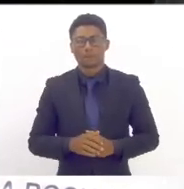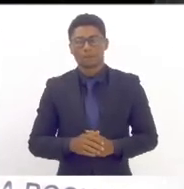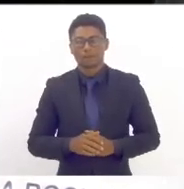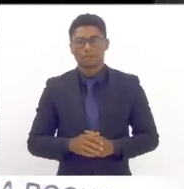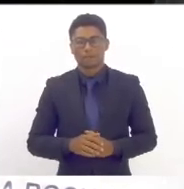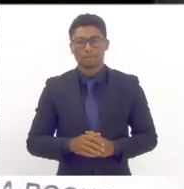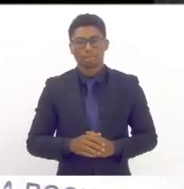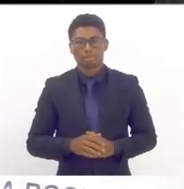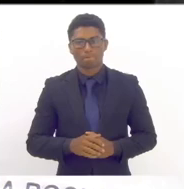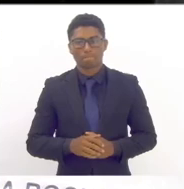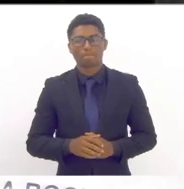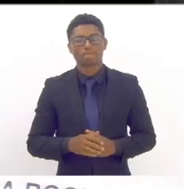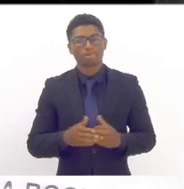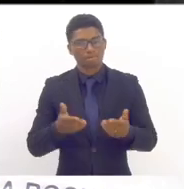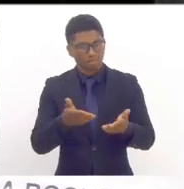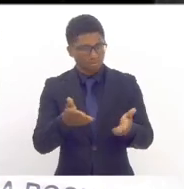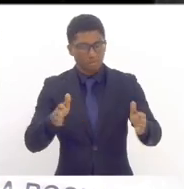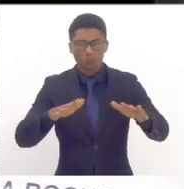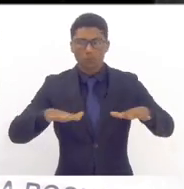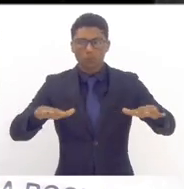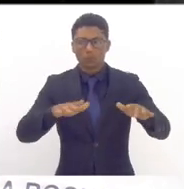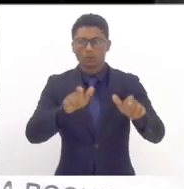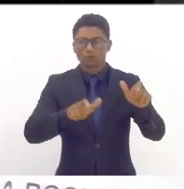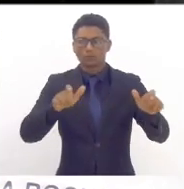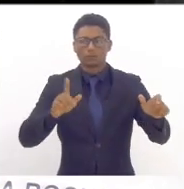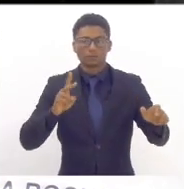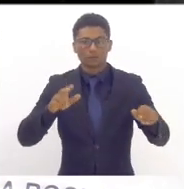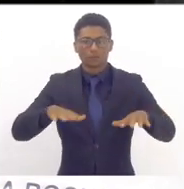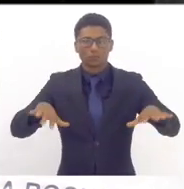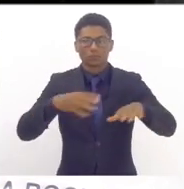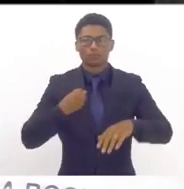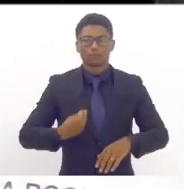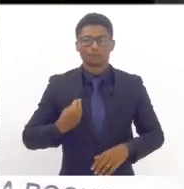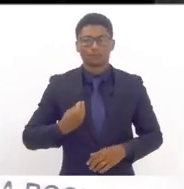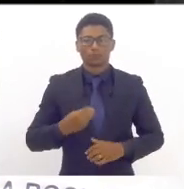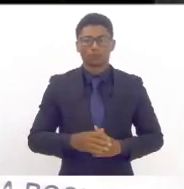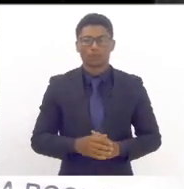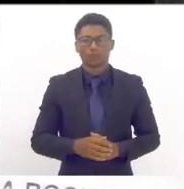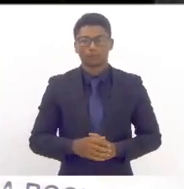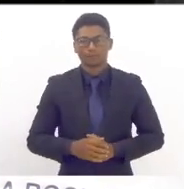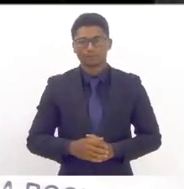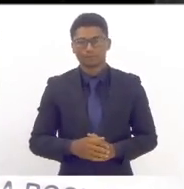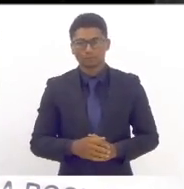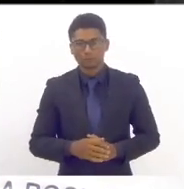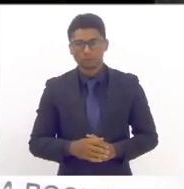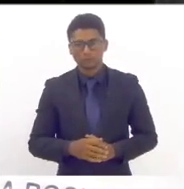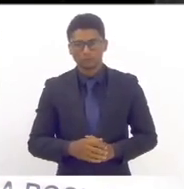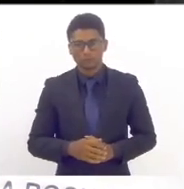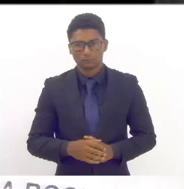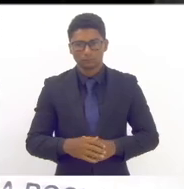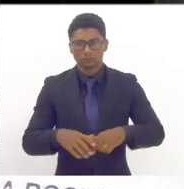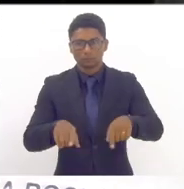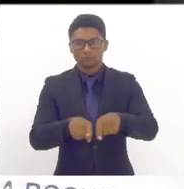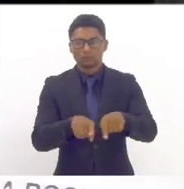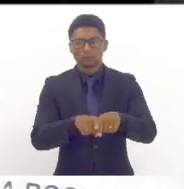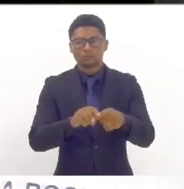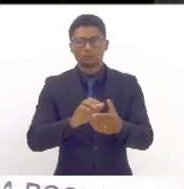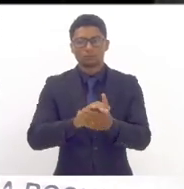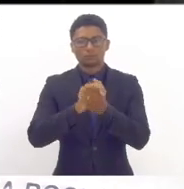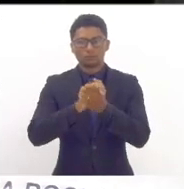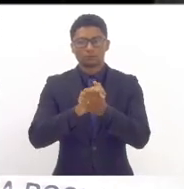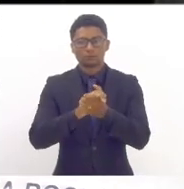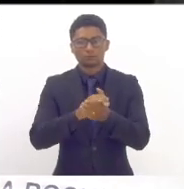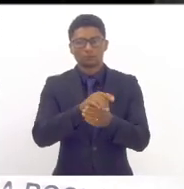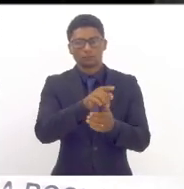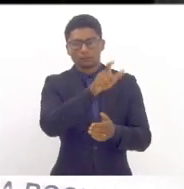mesa, em nome delas, os demais vereadores aqui presentes dessa justa homenagem. Não podia também deixar de cumprimentar o conselheiro do Tribunal